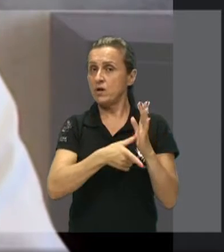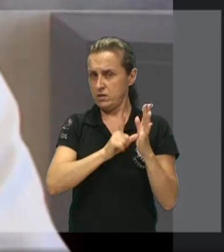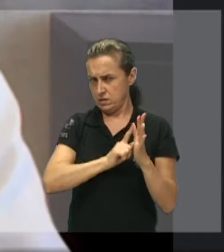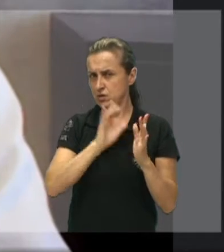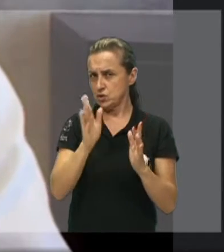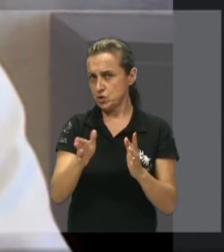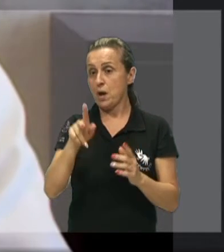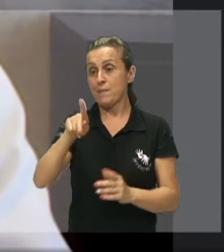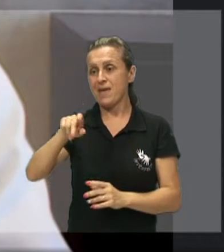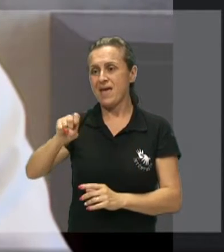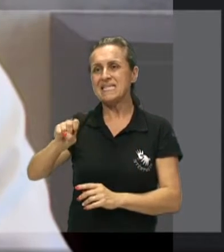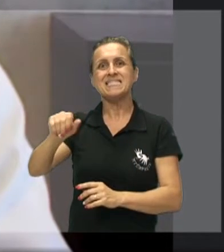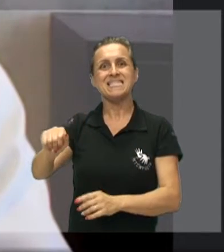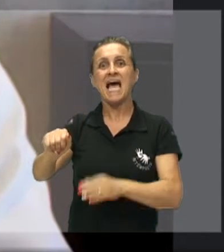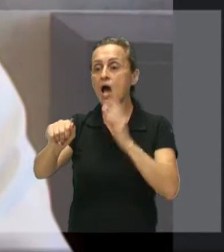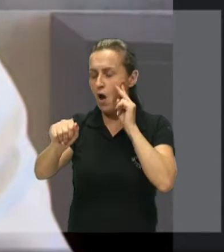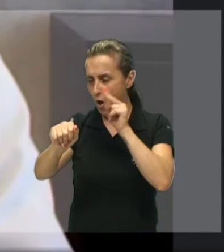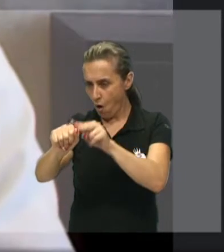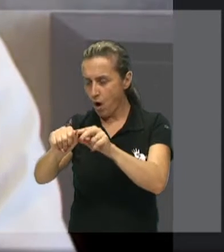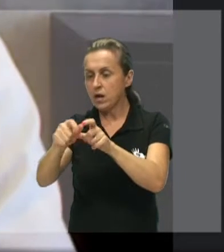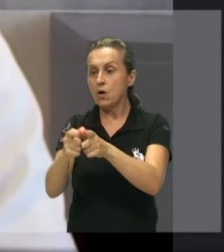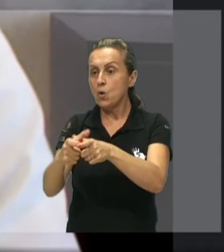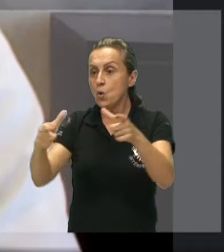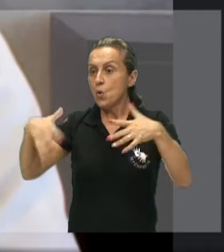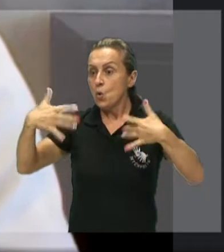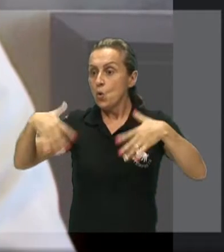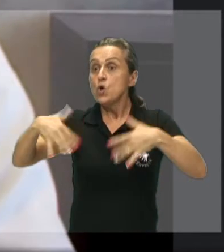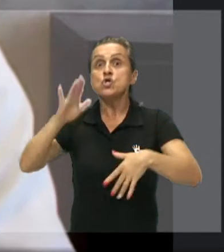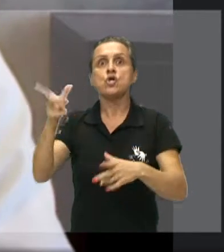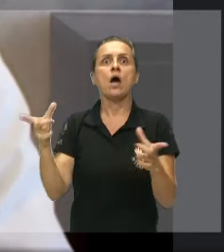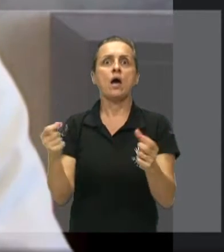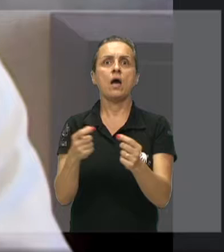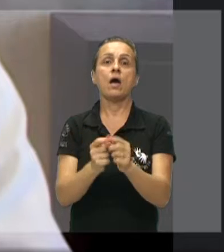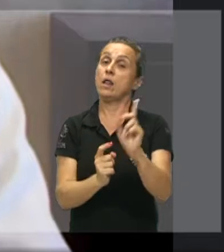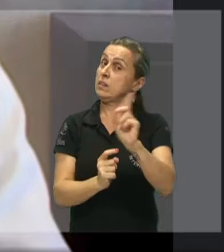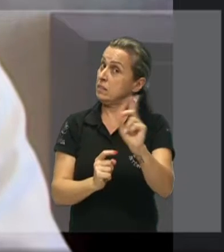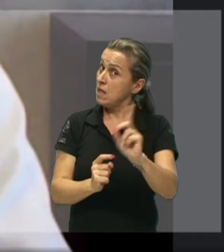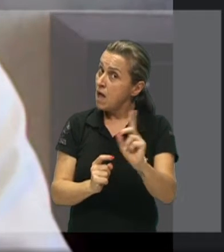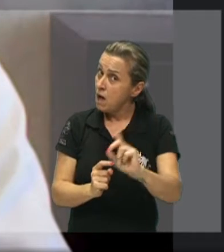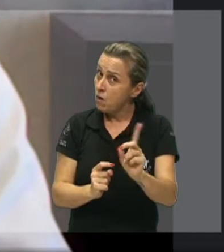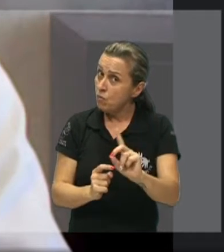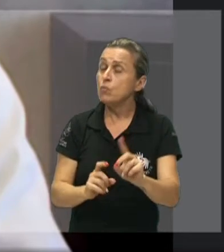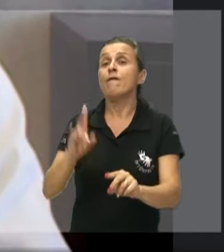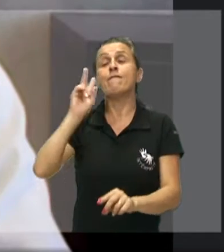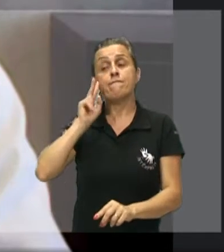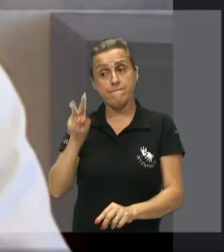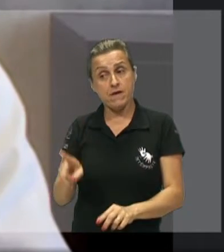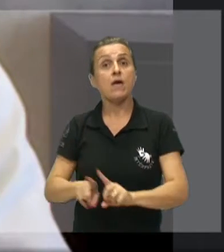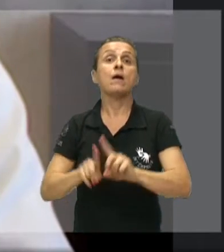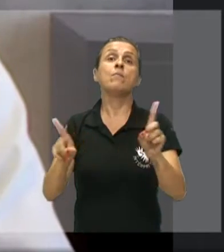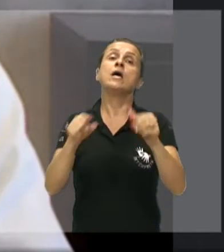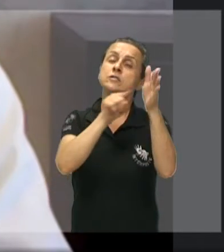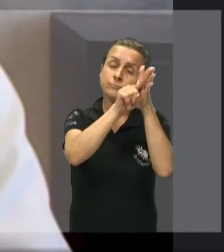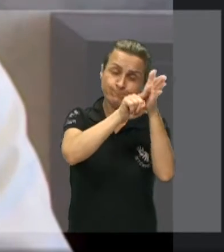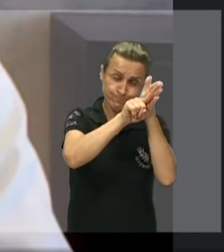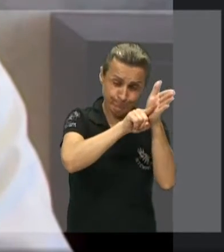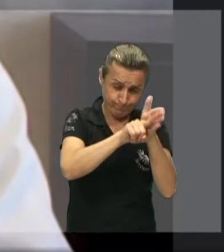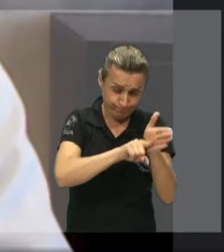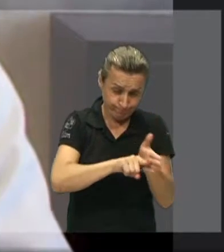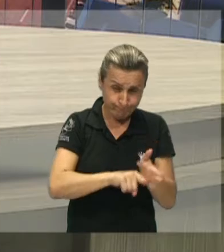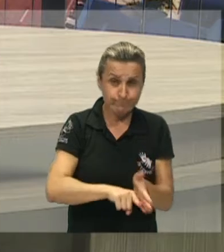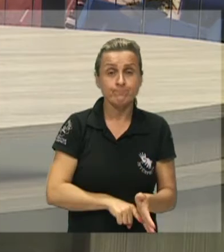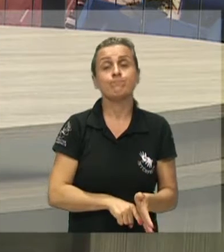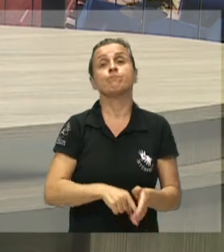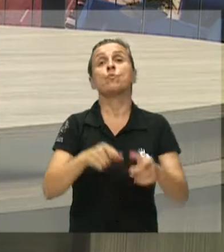não é indicativo de câncer, tá? O PSA tem que ter um segmento, tem que levar em conta todas essas situações, mas o fator